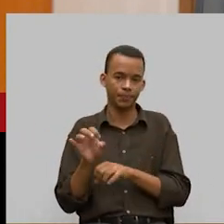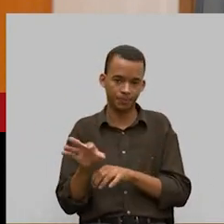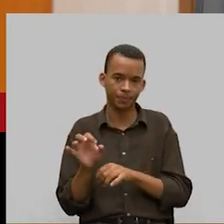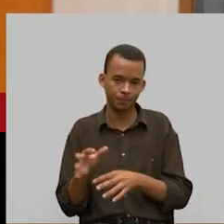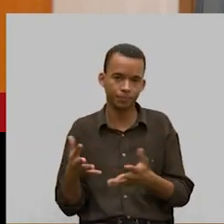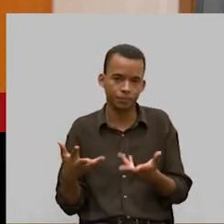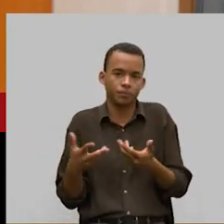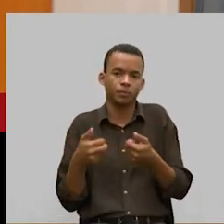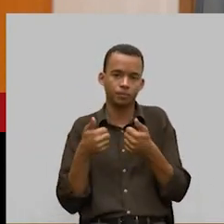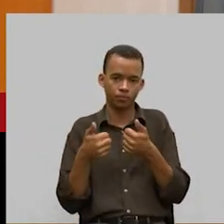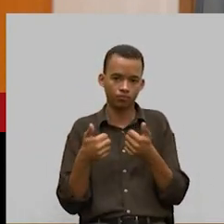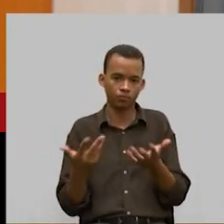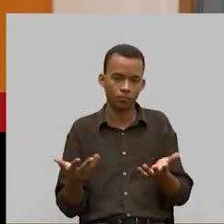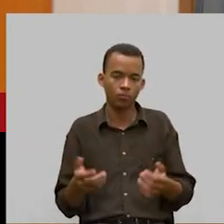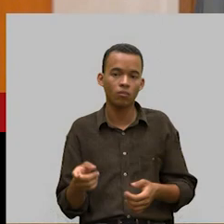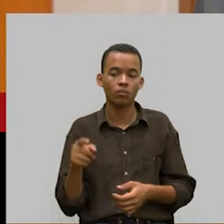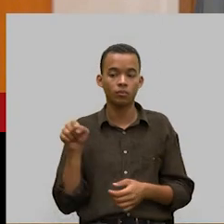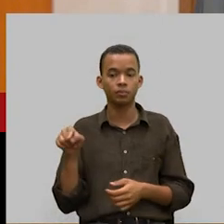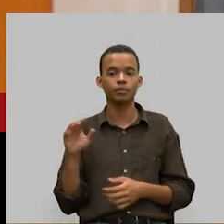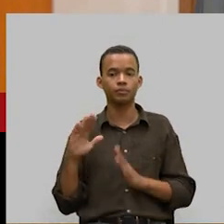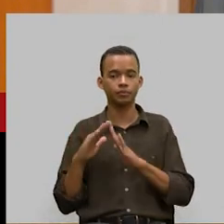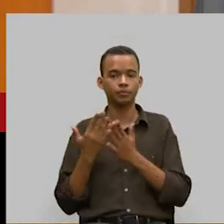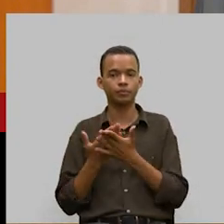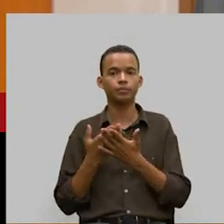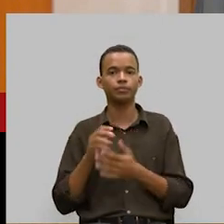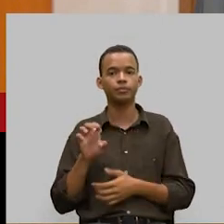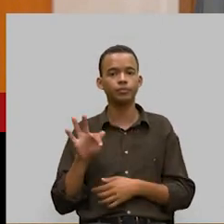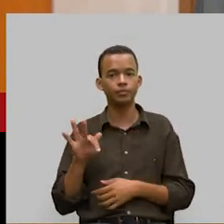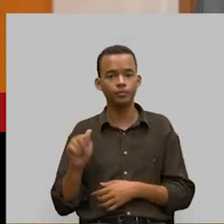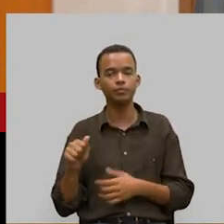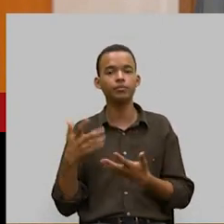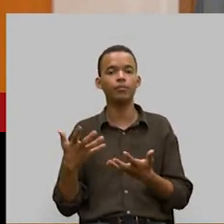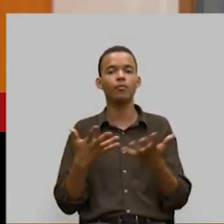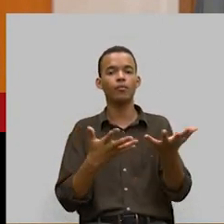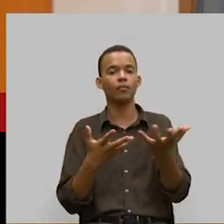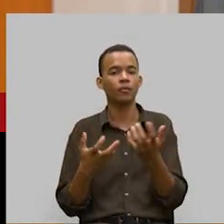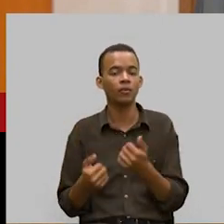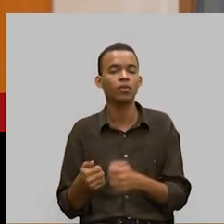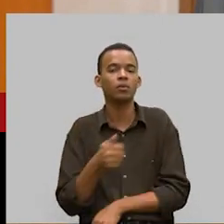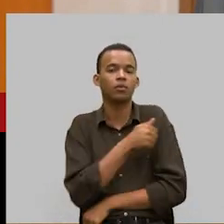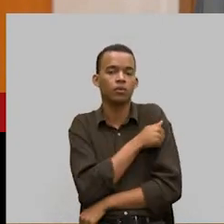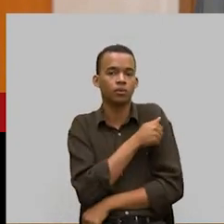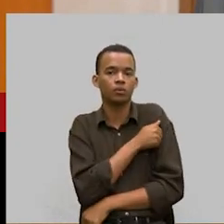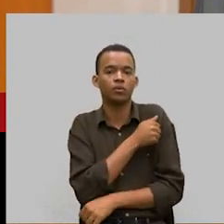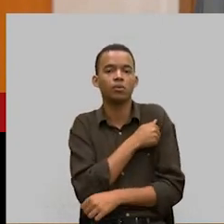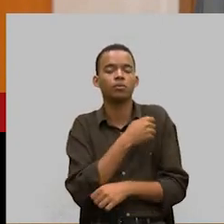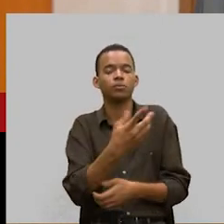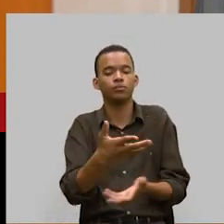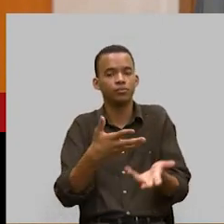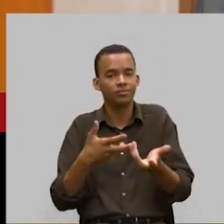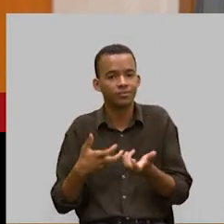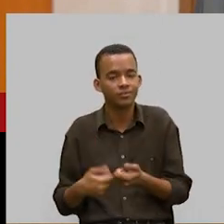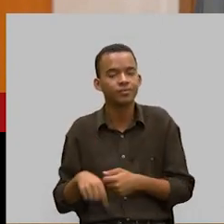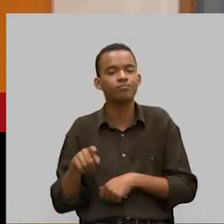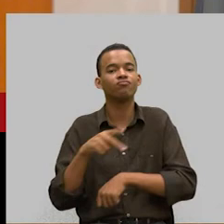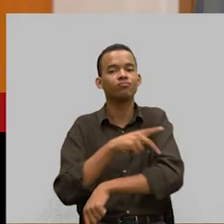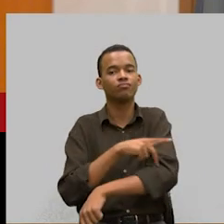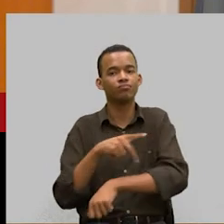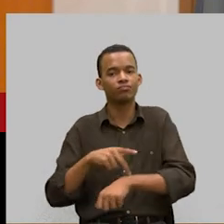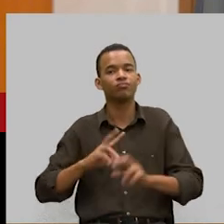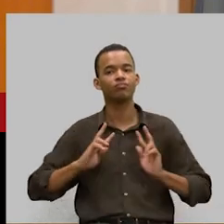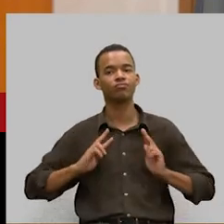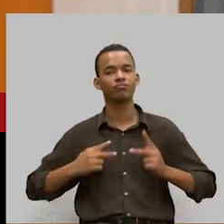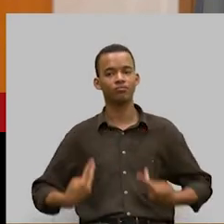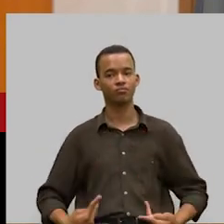elas focam eh acolher os alunos né uma pedagogia humana e acho